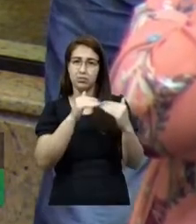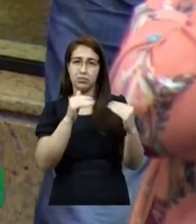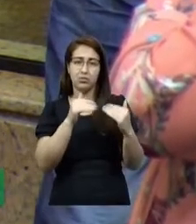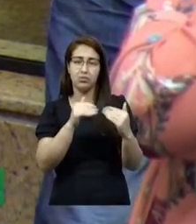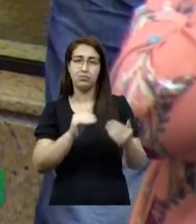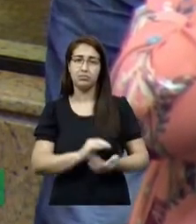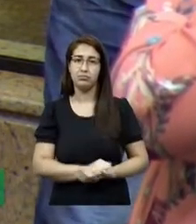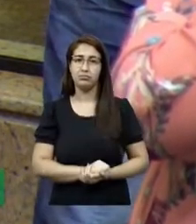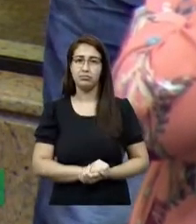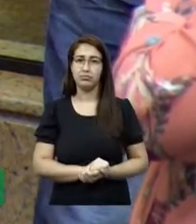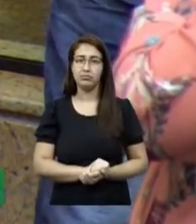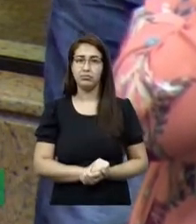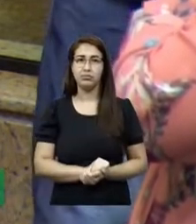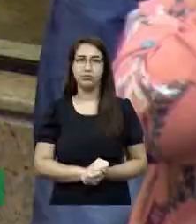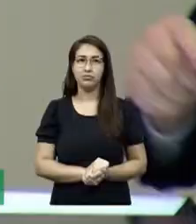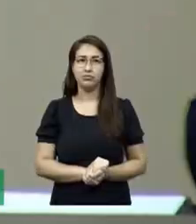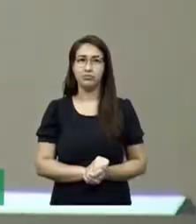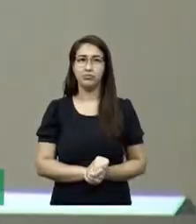ele.